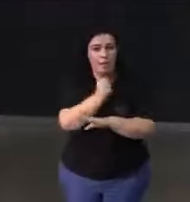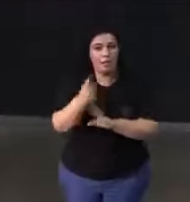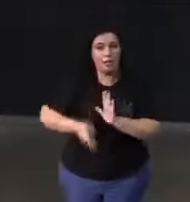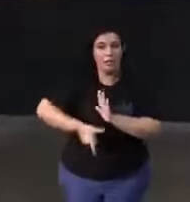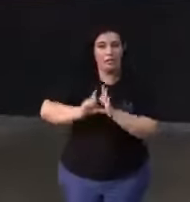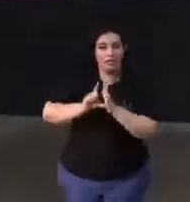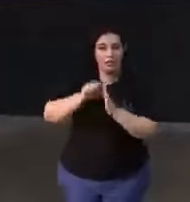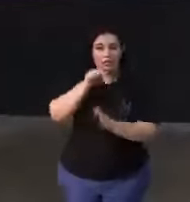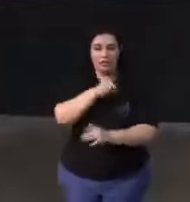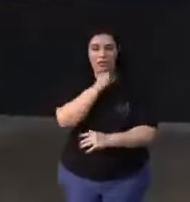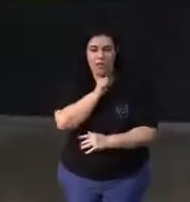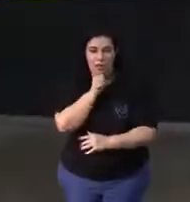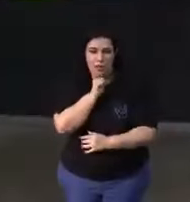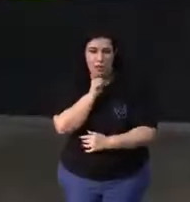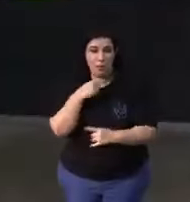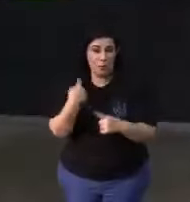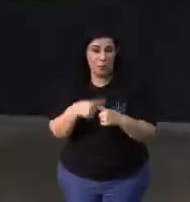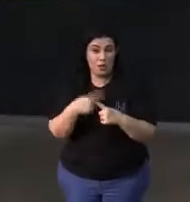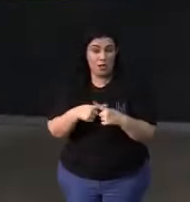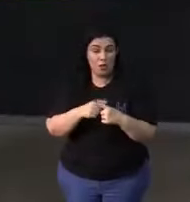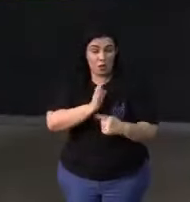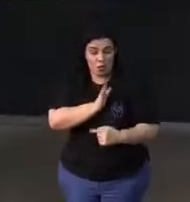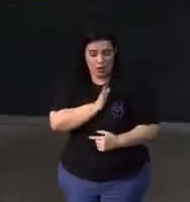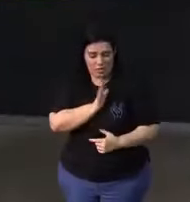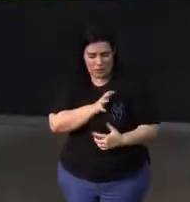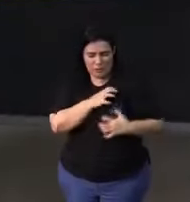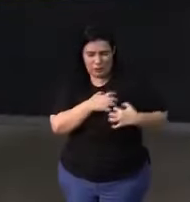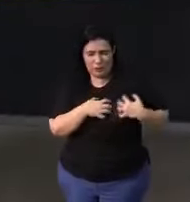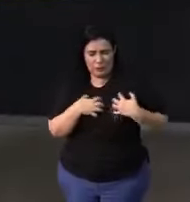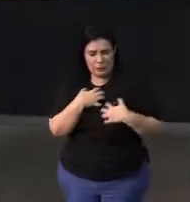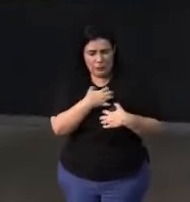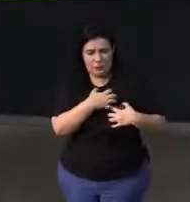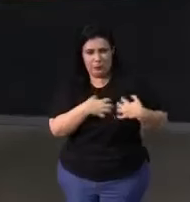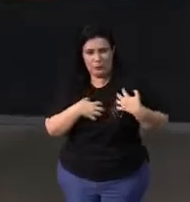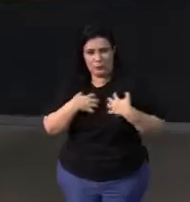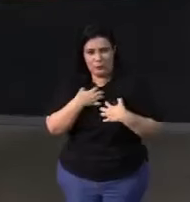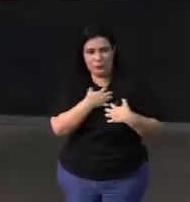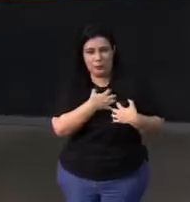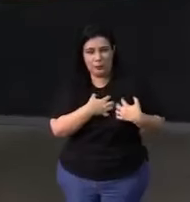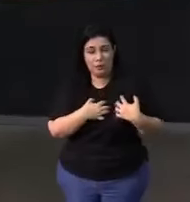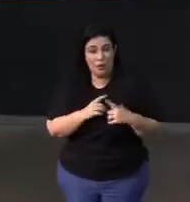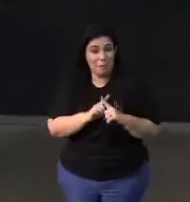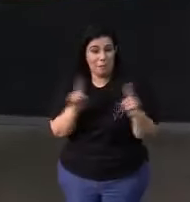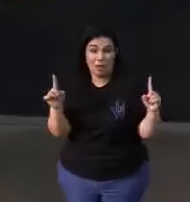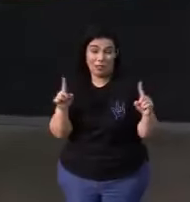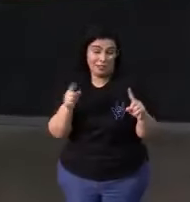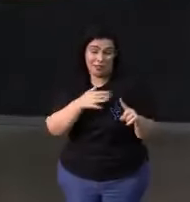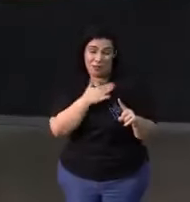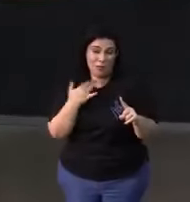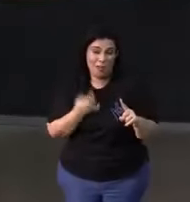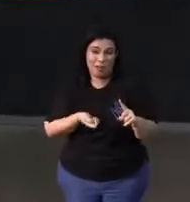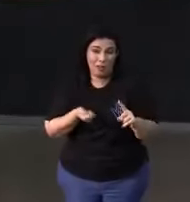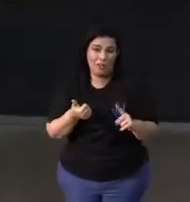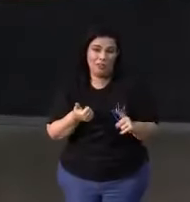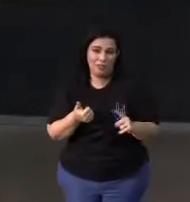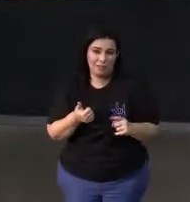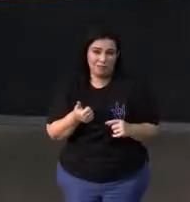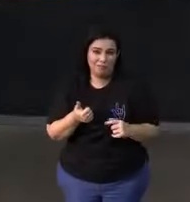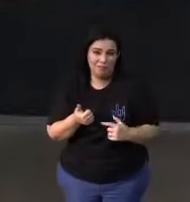dele envelhecer, porque o seu coração estava cheio de cólera, mas ele já estava no final de sua